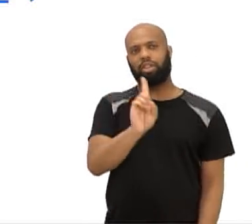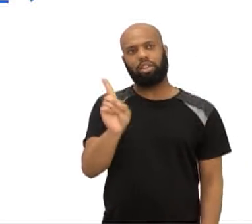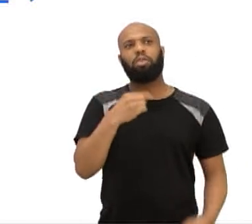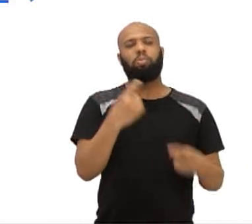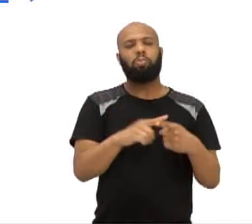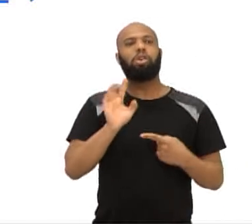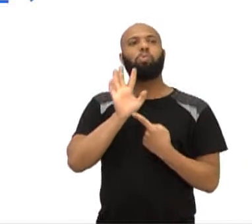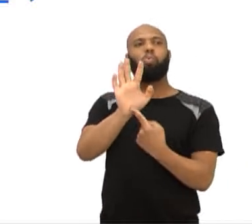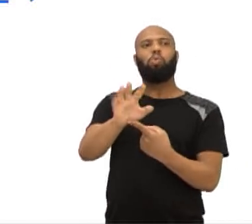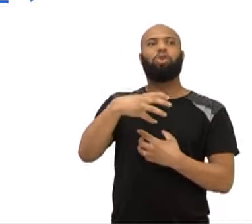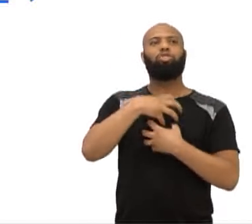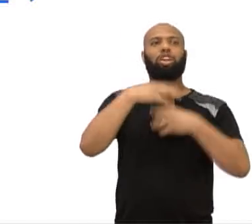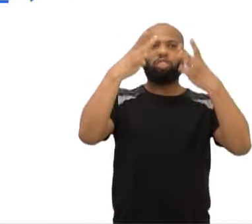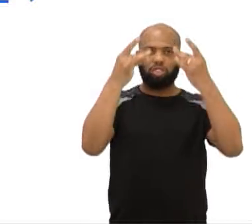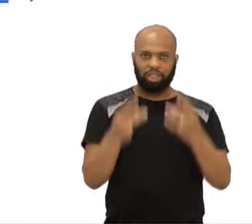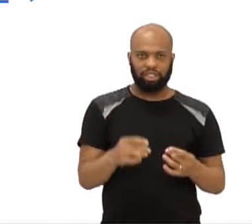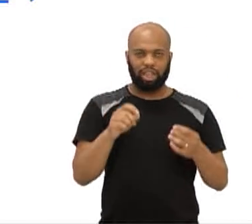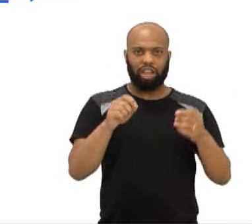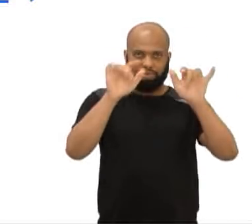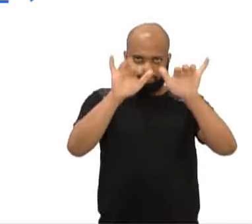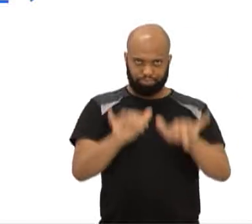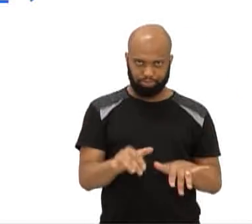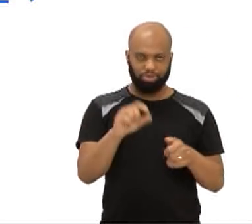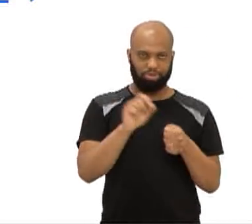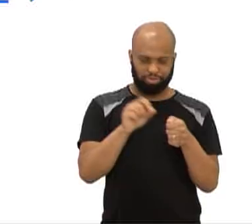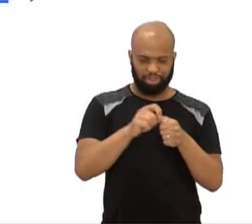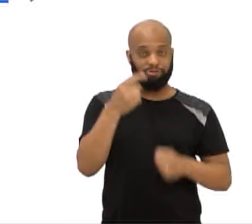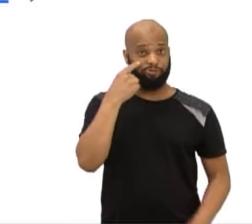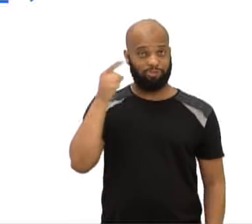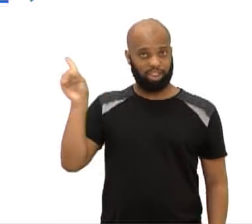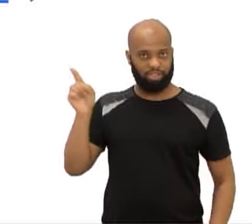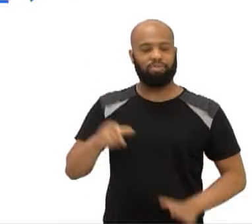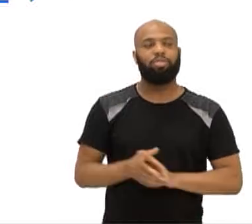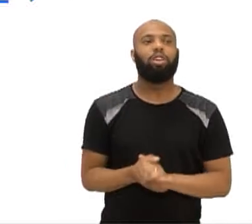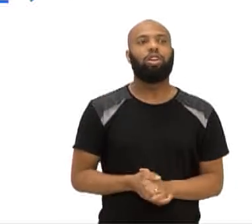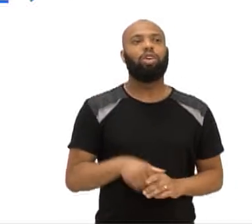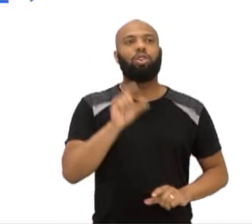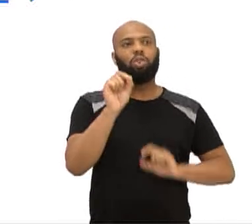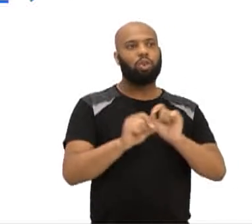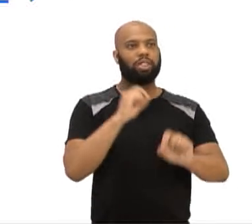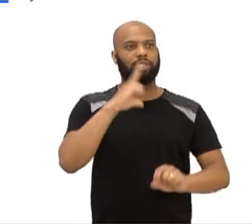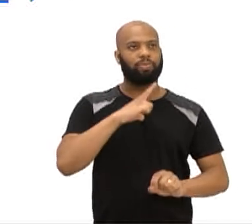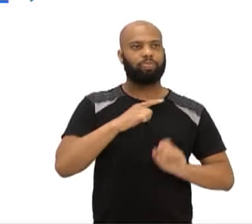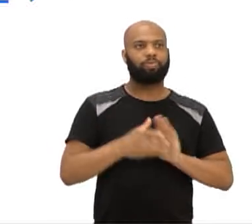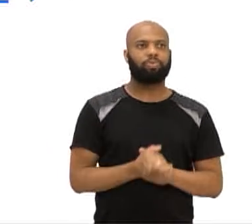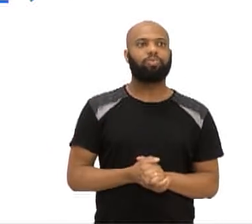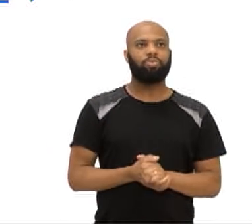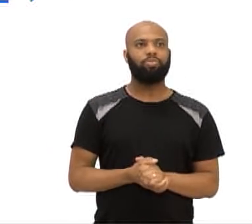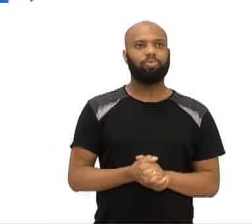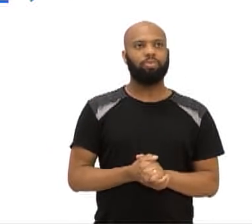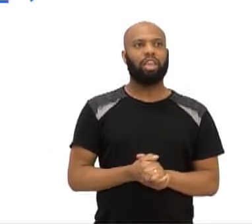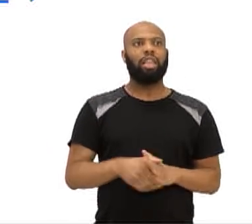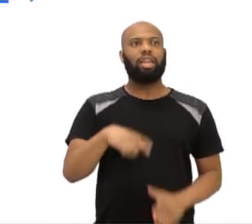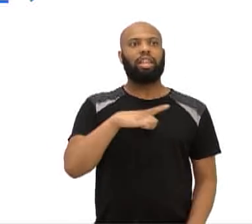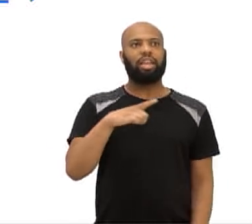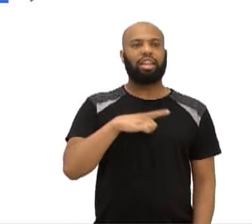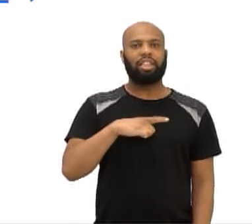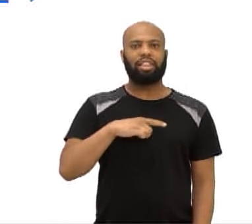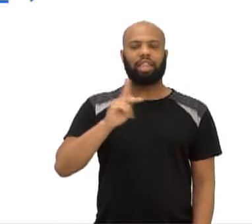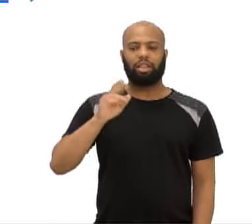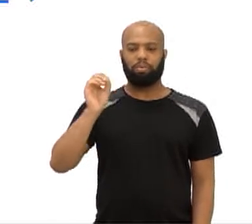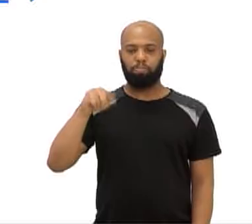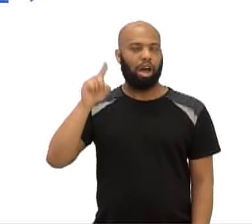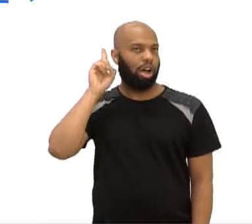porque eu trouxe aqui ele escrito para vocês. Olha só o que eu tenho nesse panfleto de supermercado. Farinha